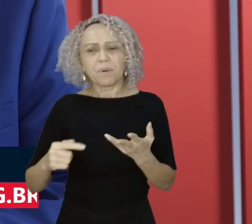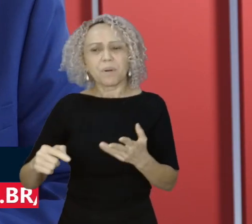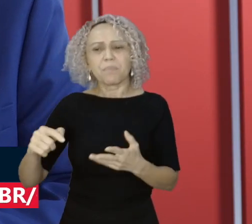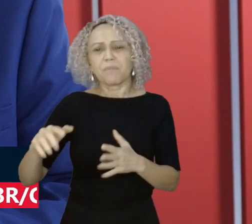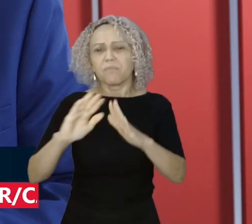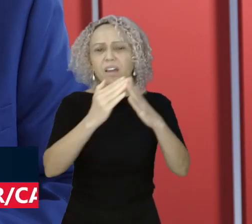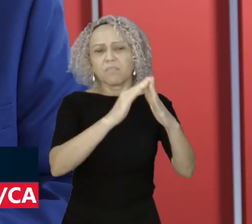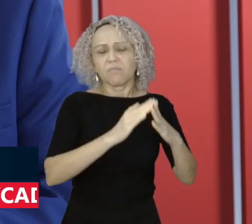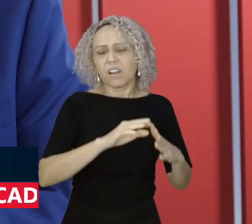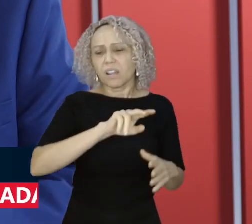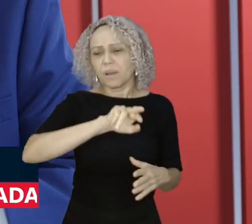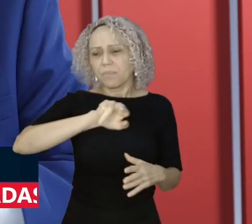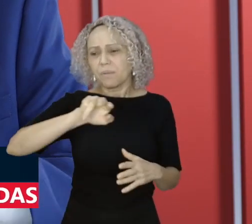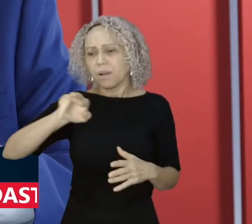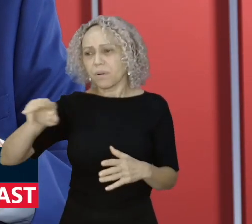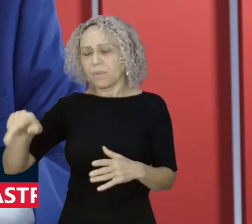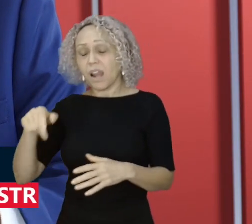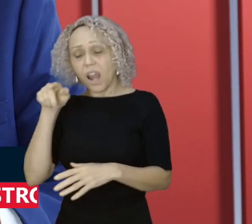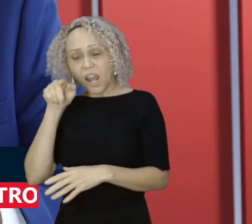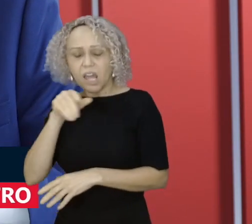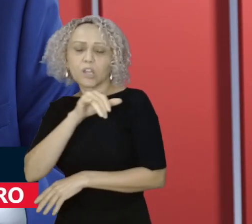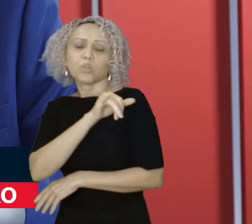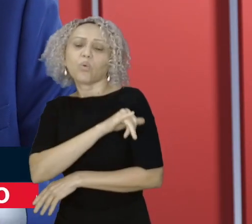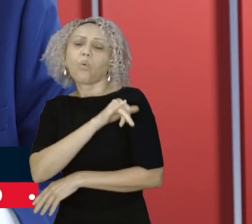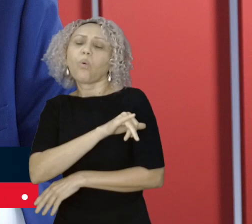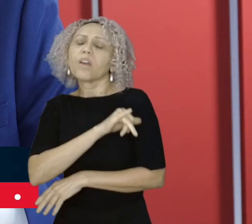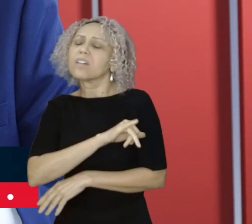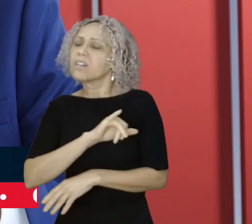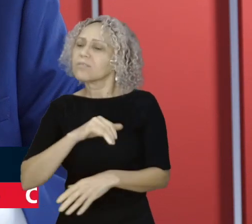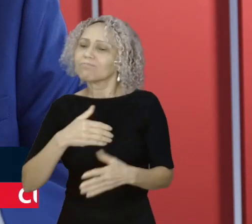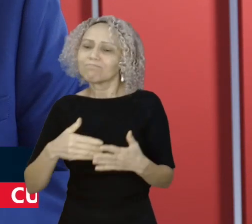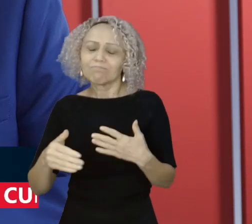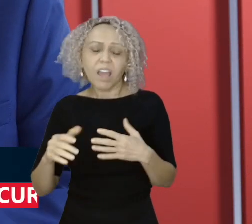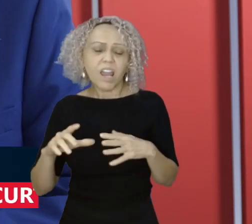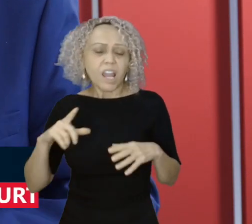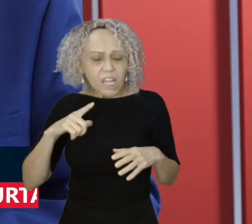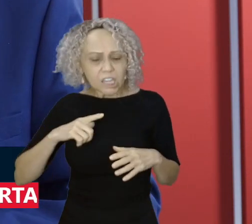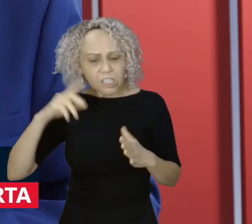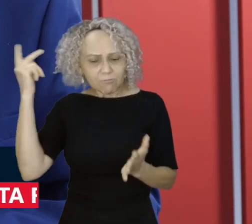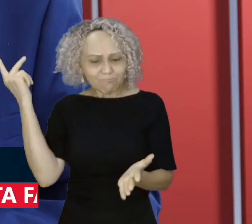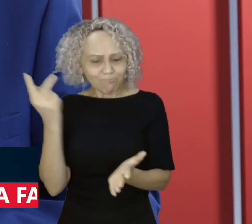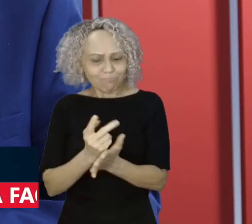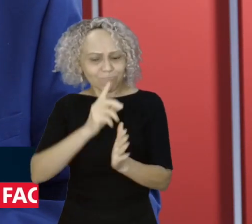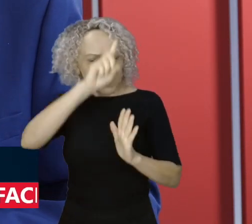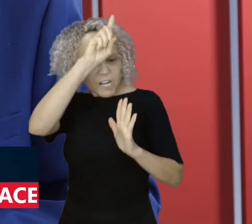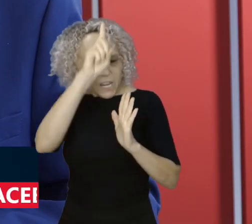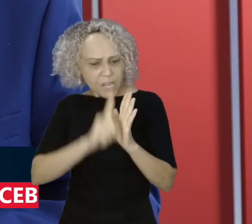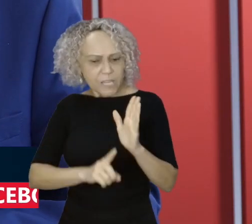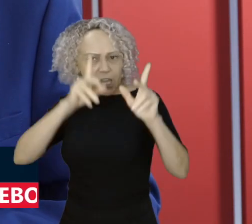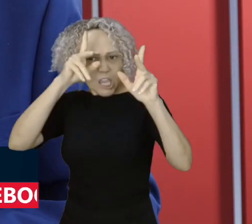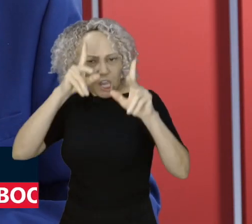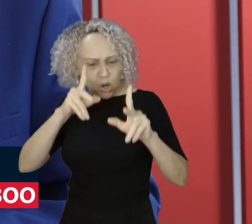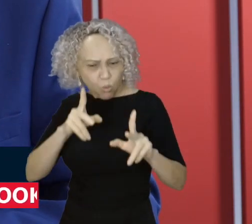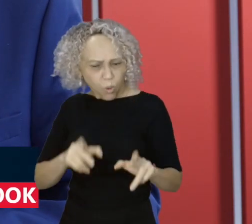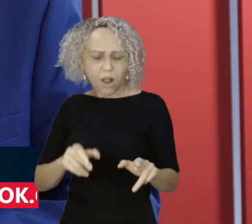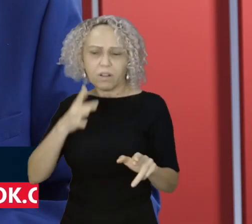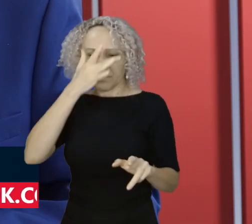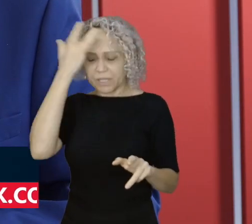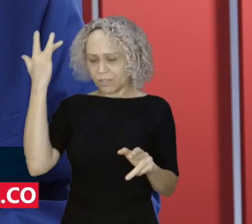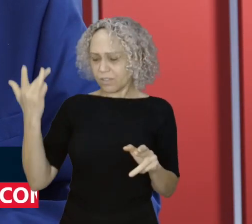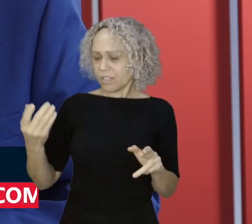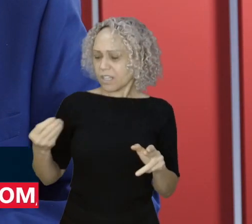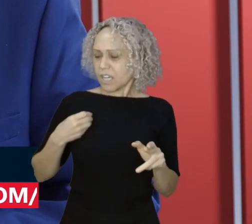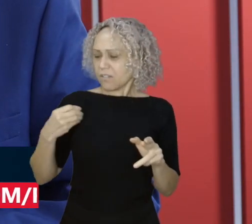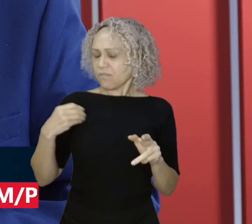ou as favelas da Zona Oeste, elas têm os mesmos direitos que têm os moradores de Ipanema, do Leblon, do Jardim Botânico,